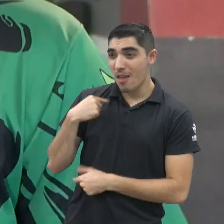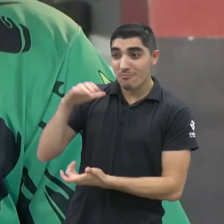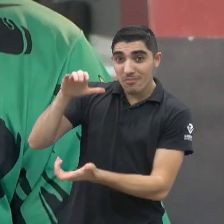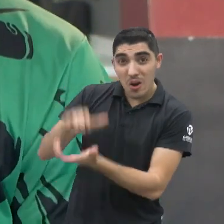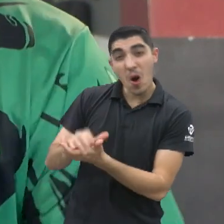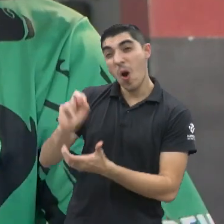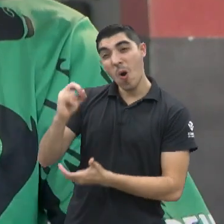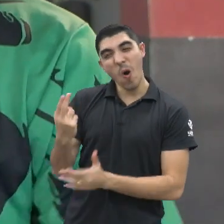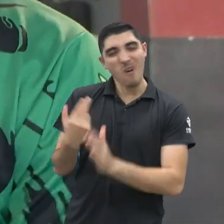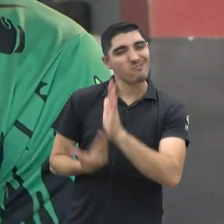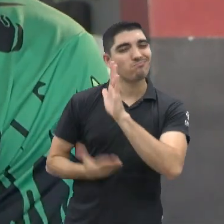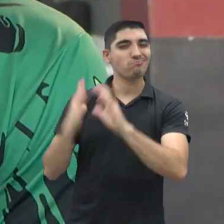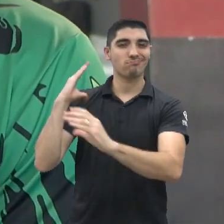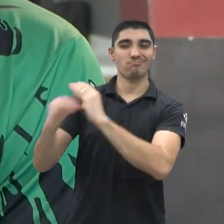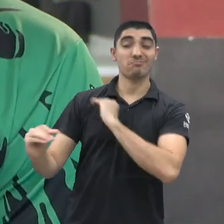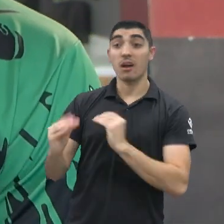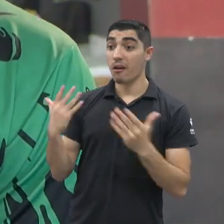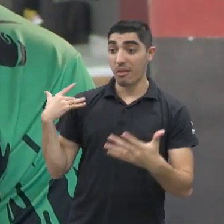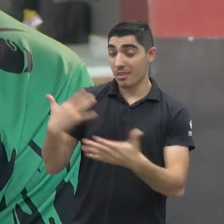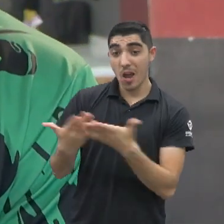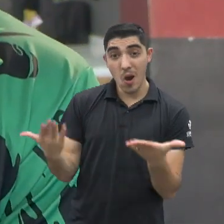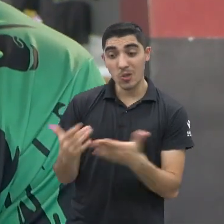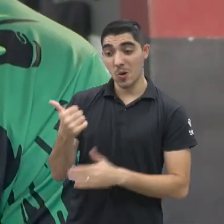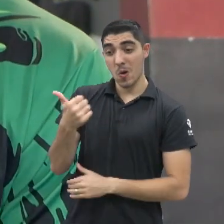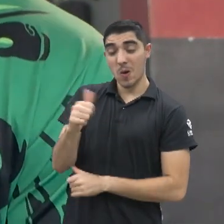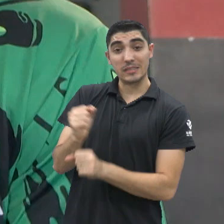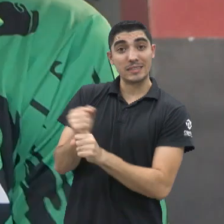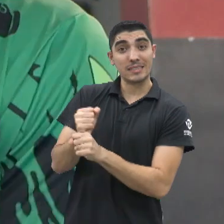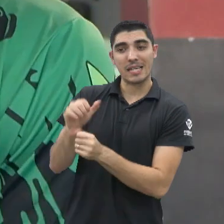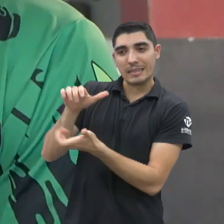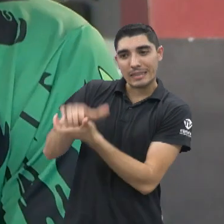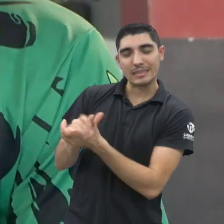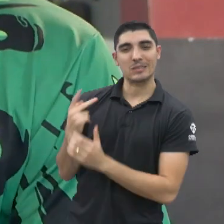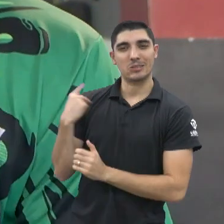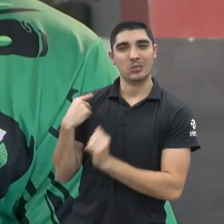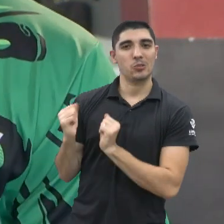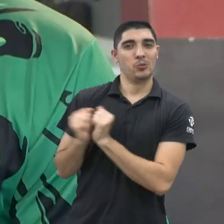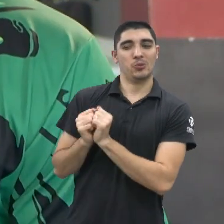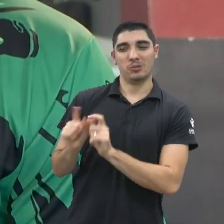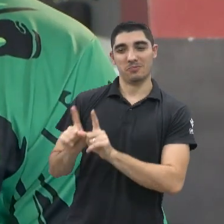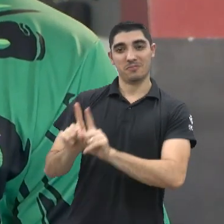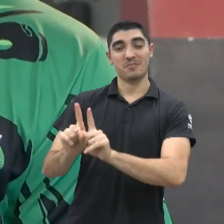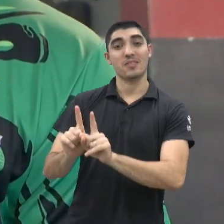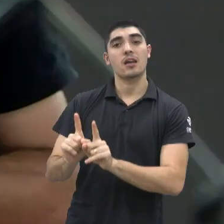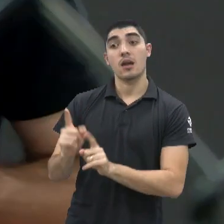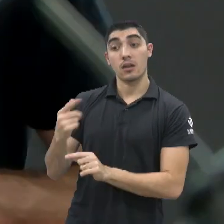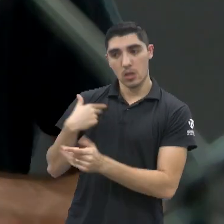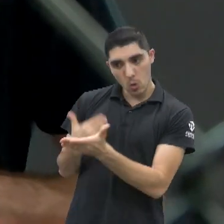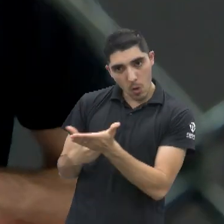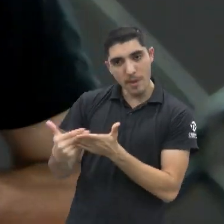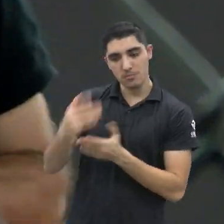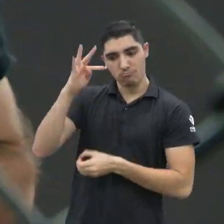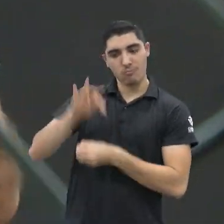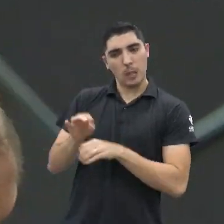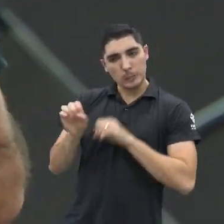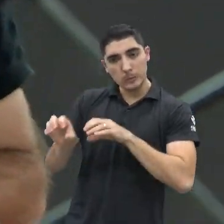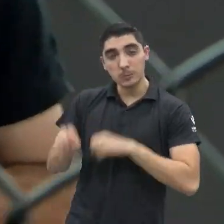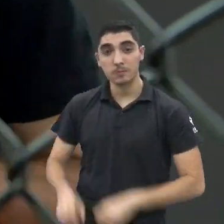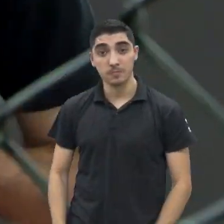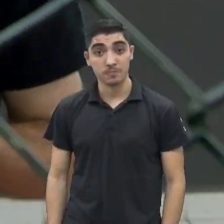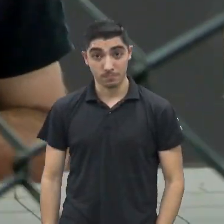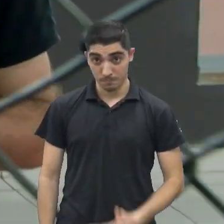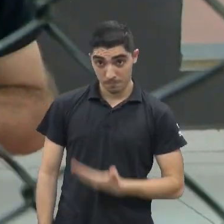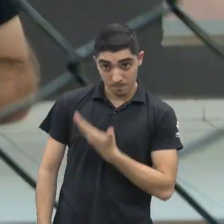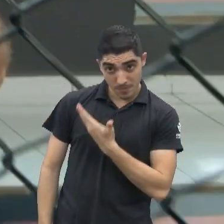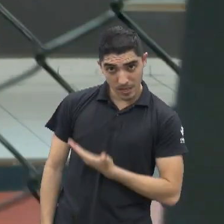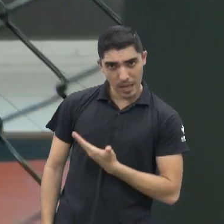de vez. E estamos aí até hoje, 11 anos casados, juntos. Eu me tornei treinador dela também, né? E a rotina da Joseense